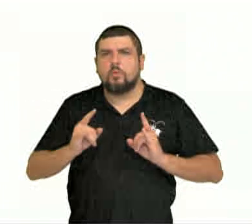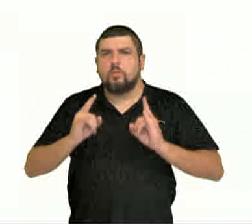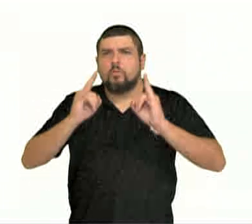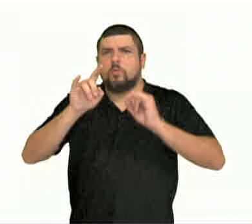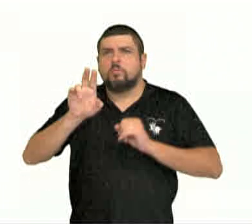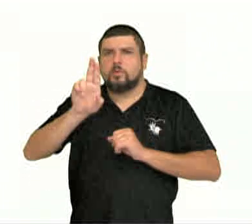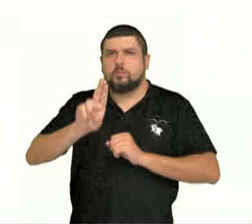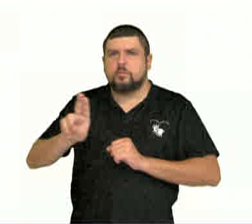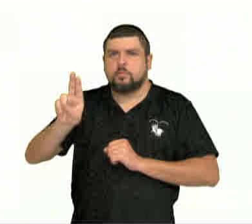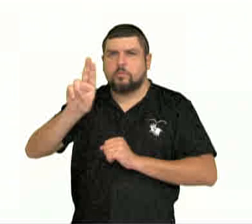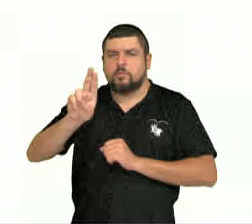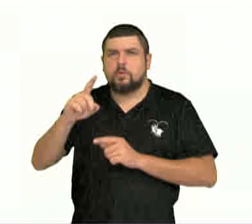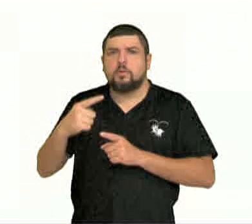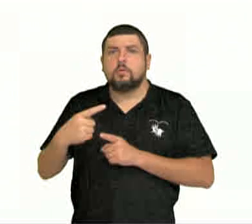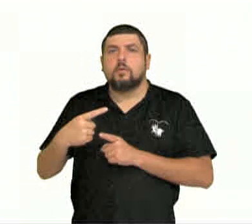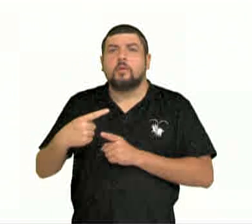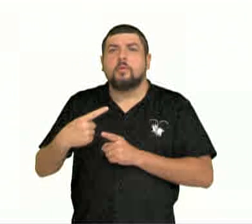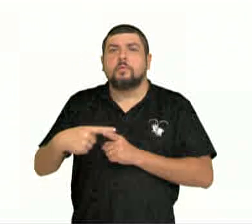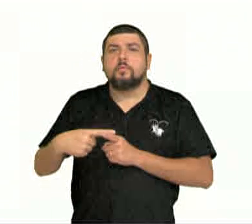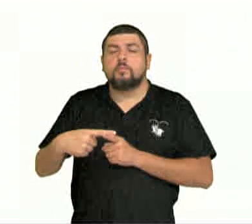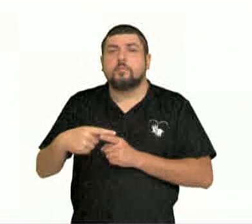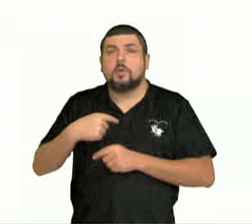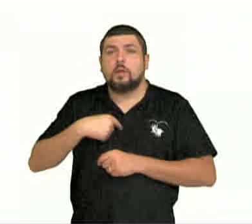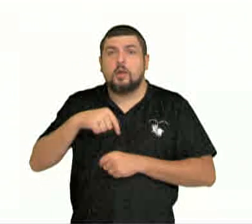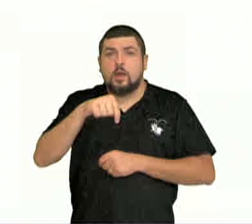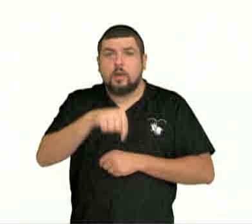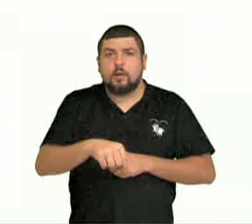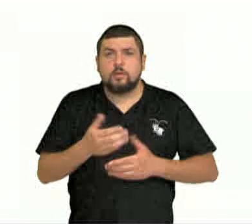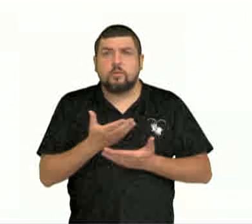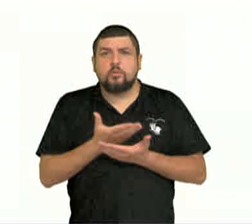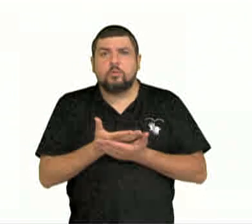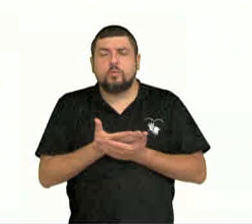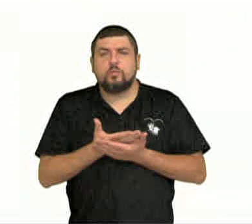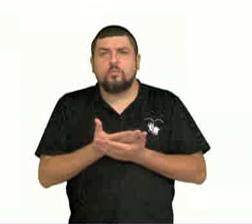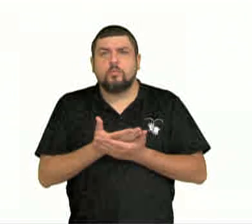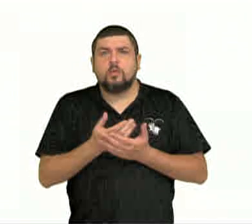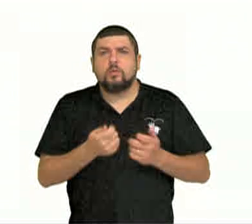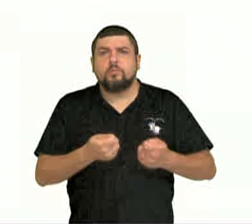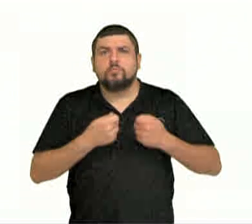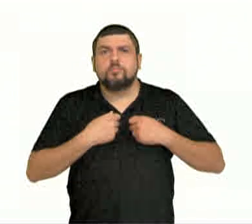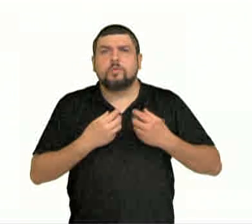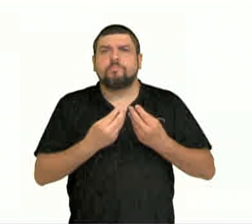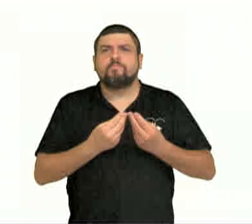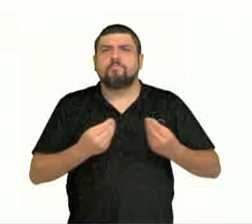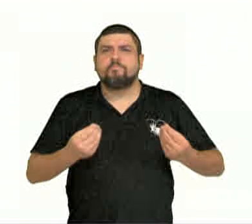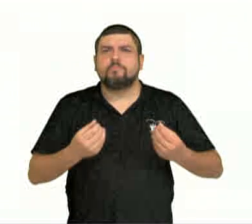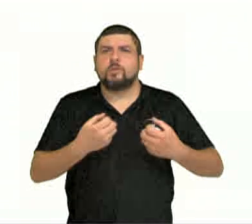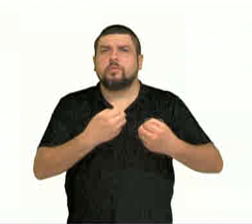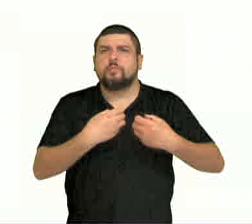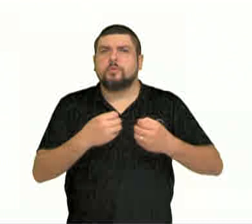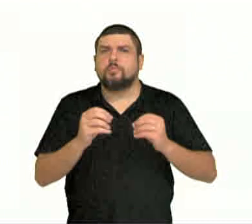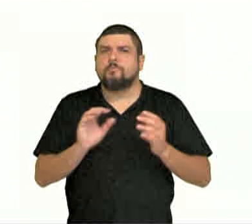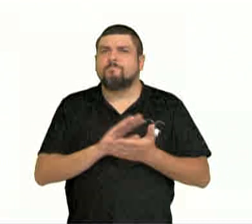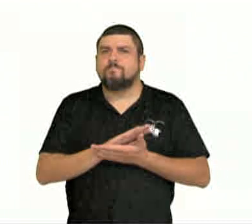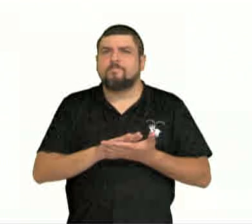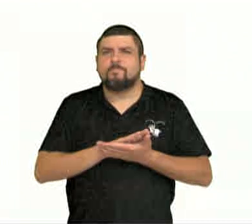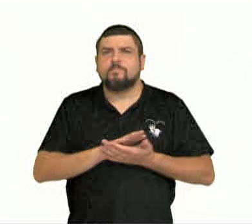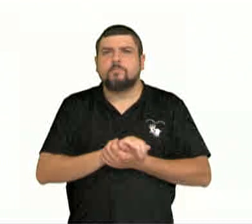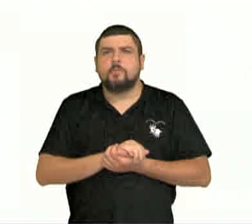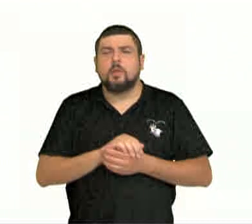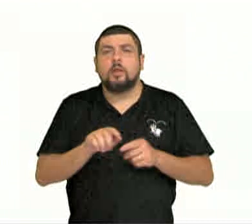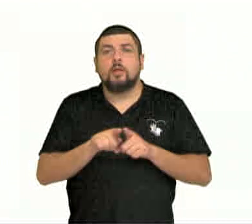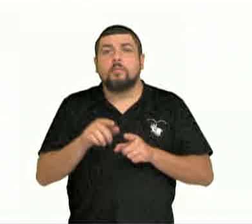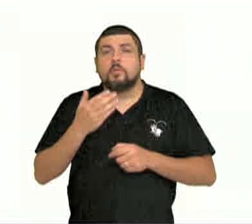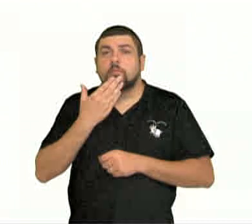que este que estamos estudando não nos fornece a qualidade que necessitamos. Reivindicamos a construção de